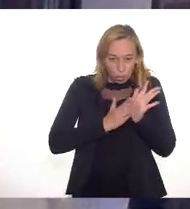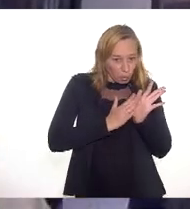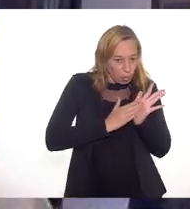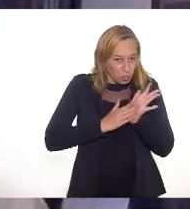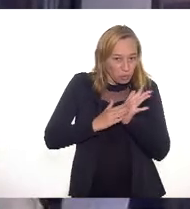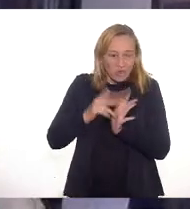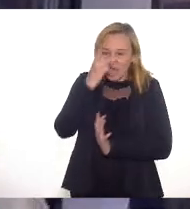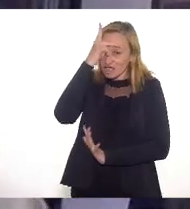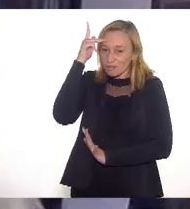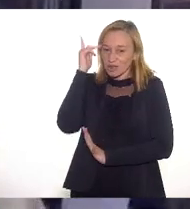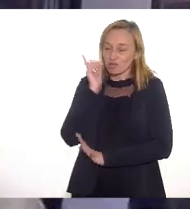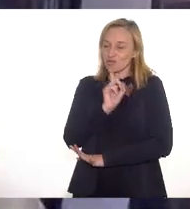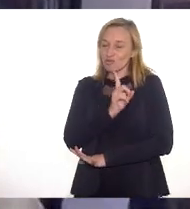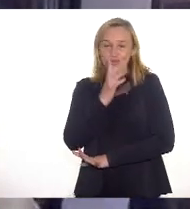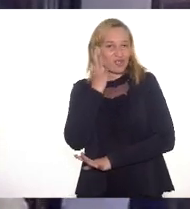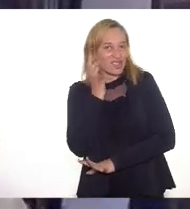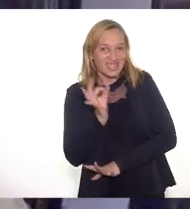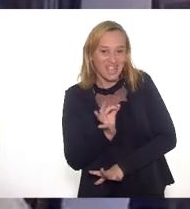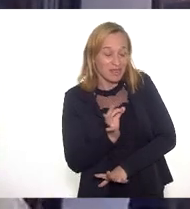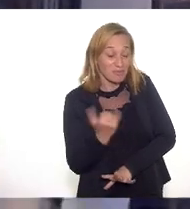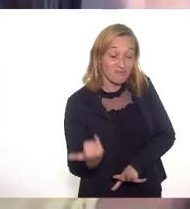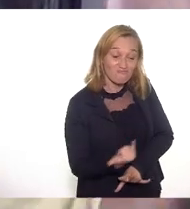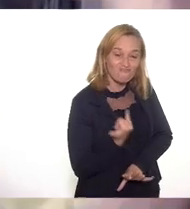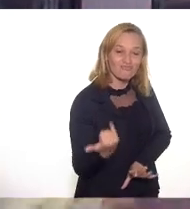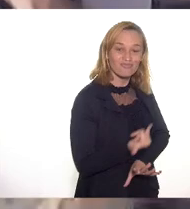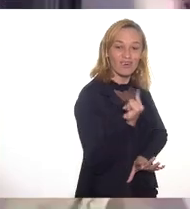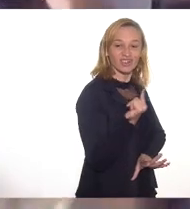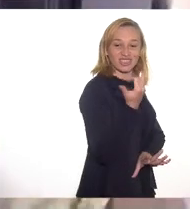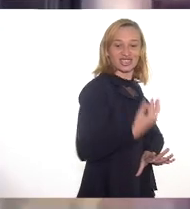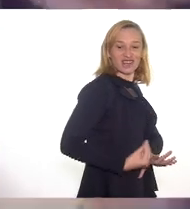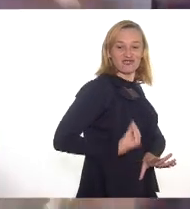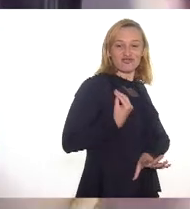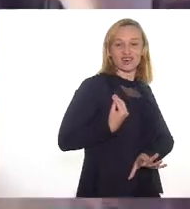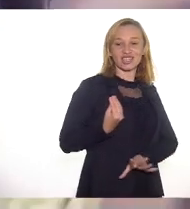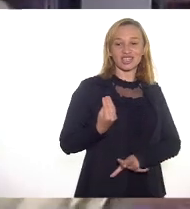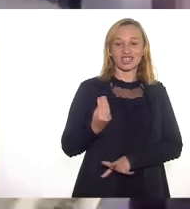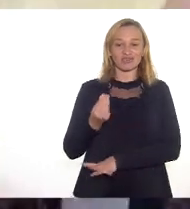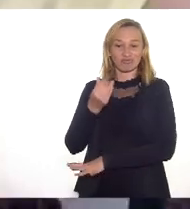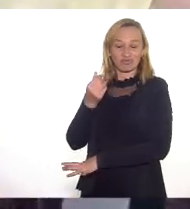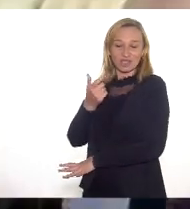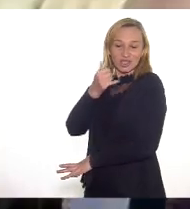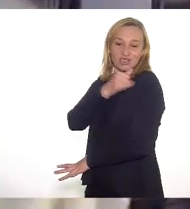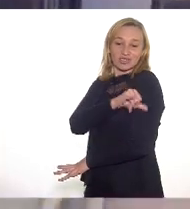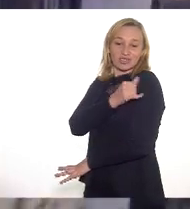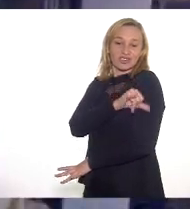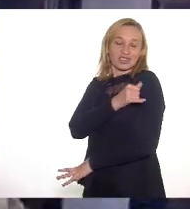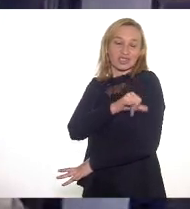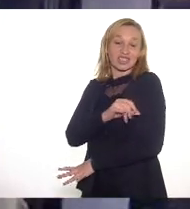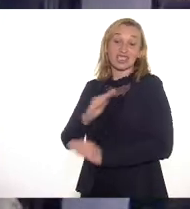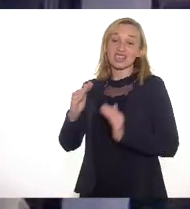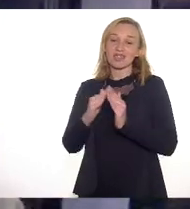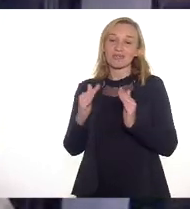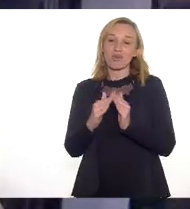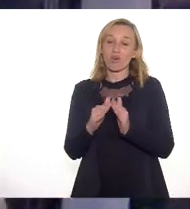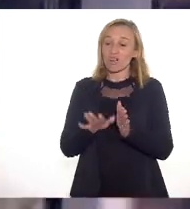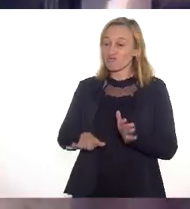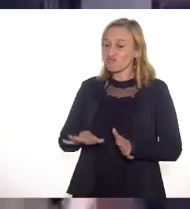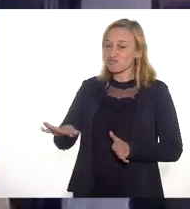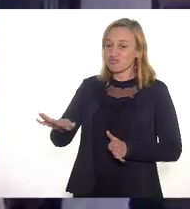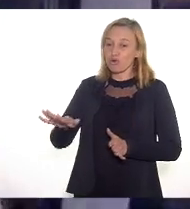as pessoas não têm noção da importância na vida do carioca, principalmente aqueles que moram no subúrbio,